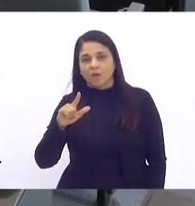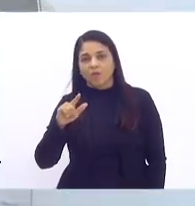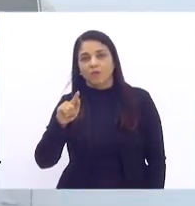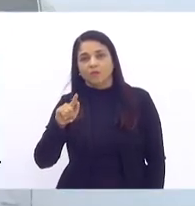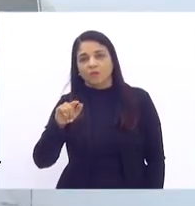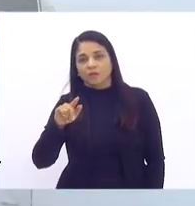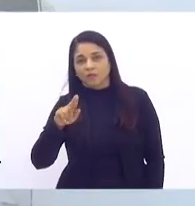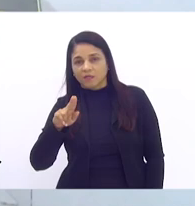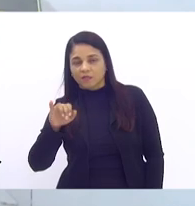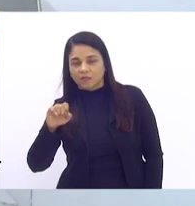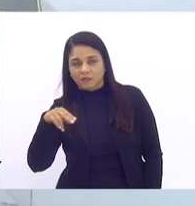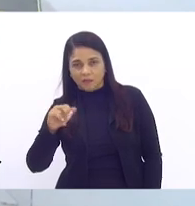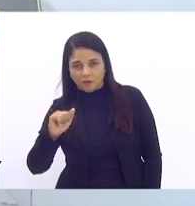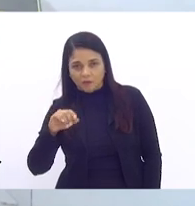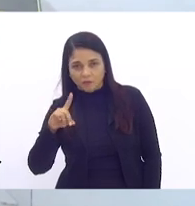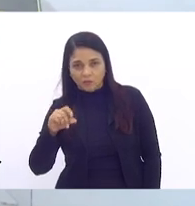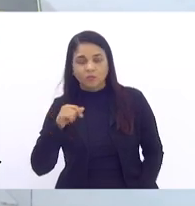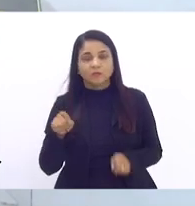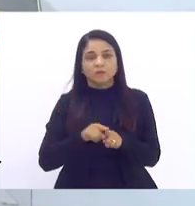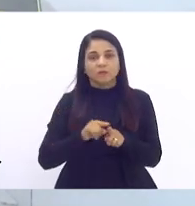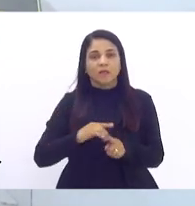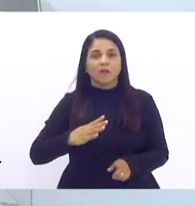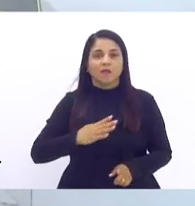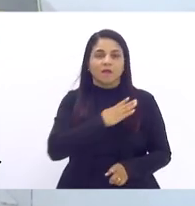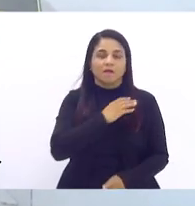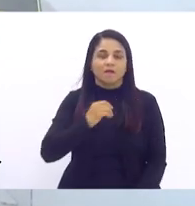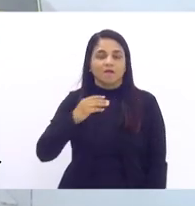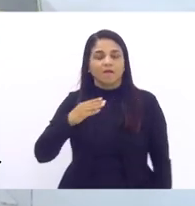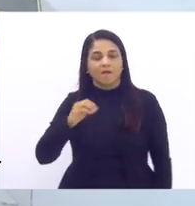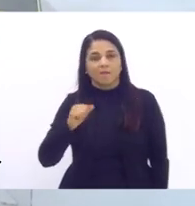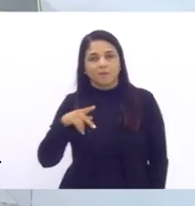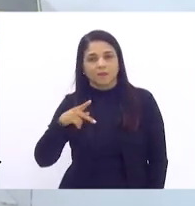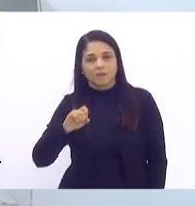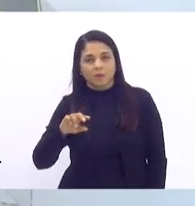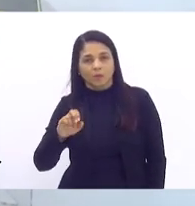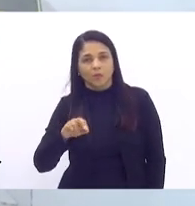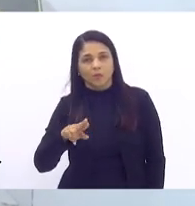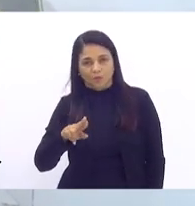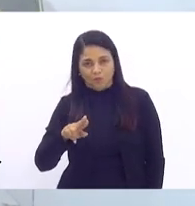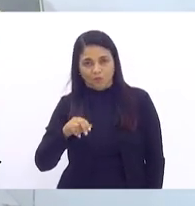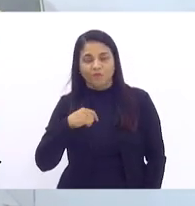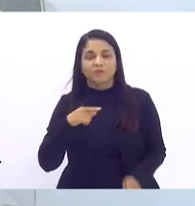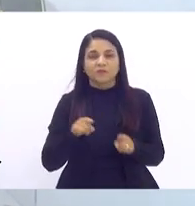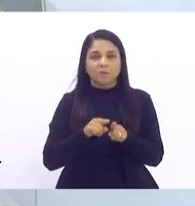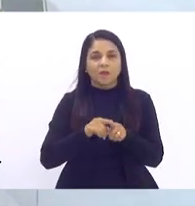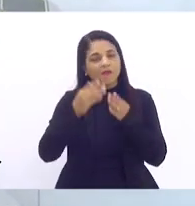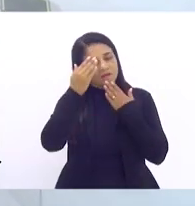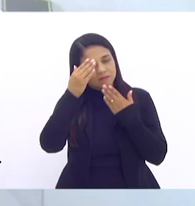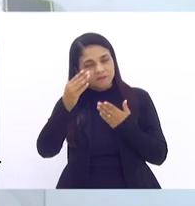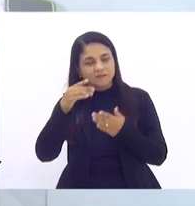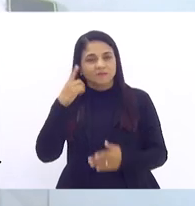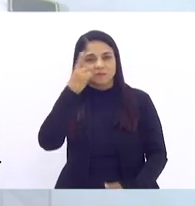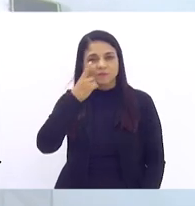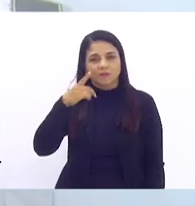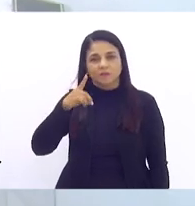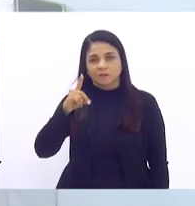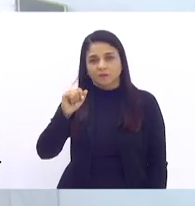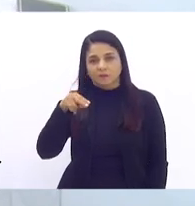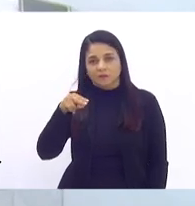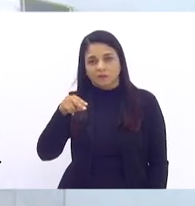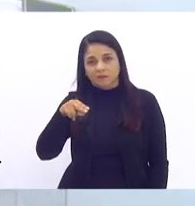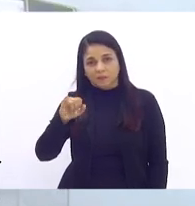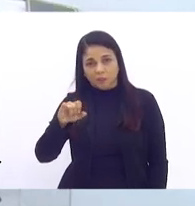Rosano muito obrigada a vocês quero agradecer muito o deputado Danilo forte por